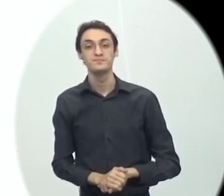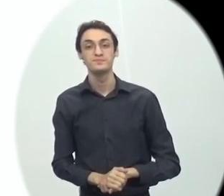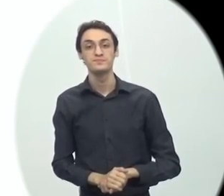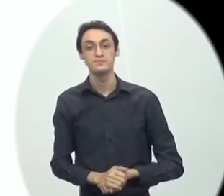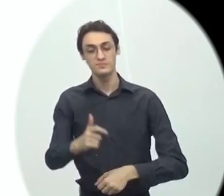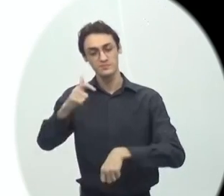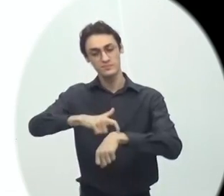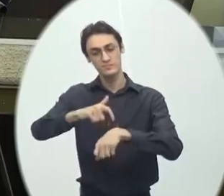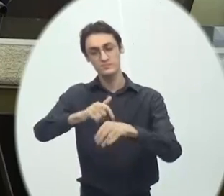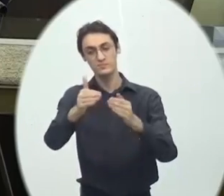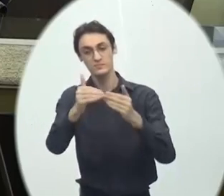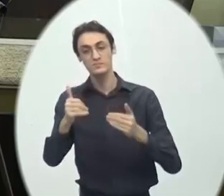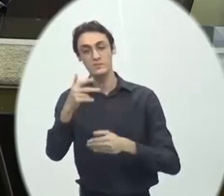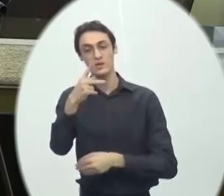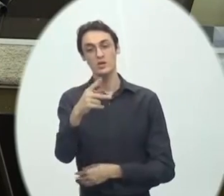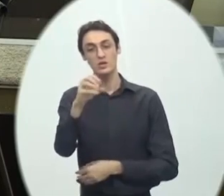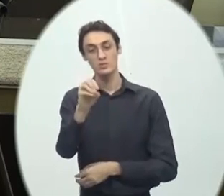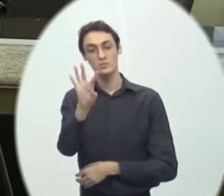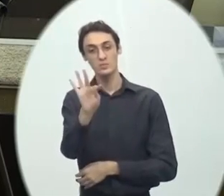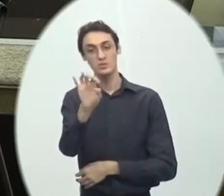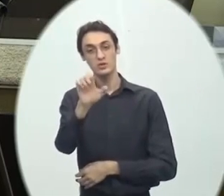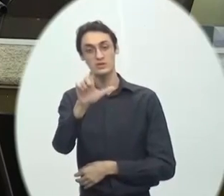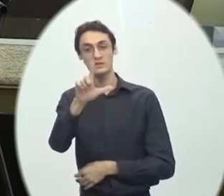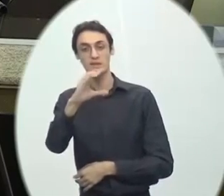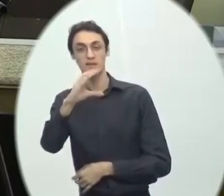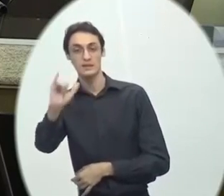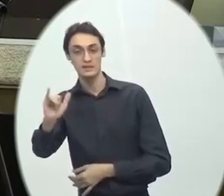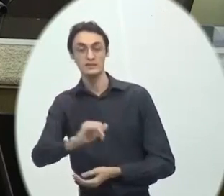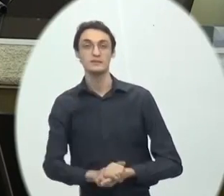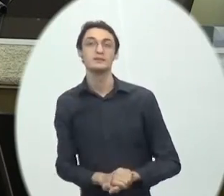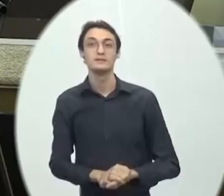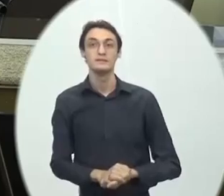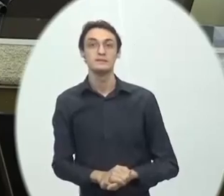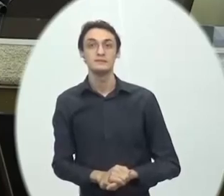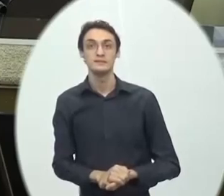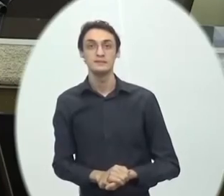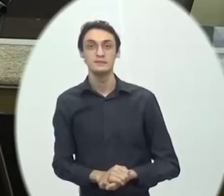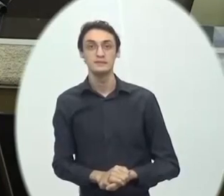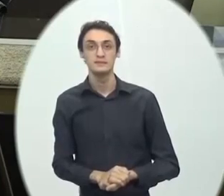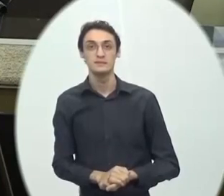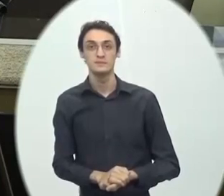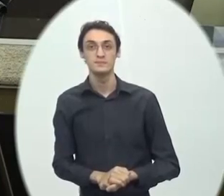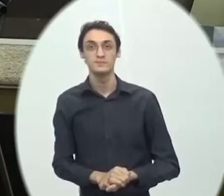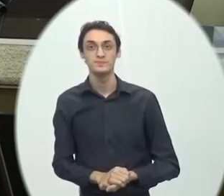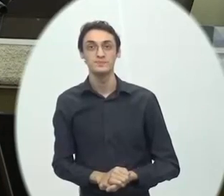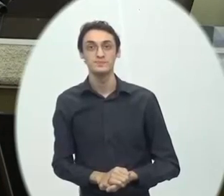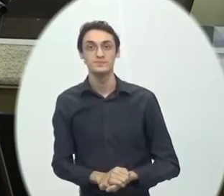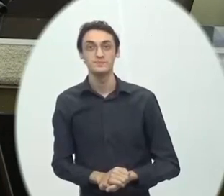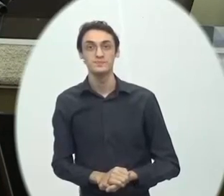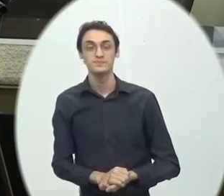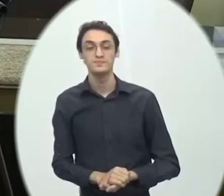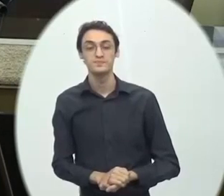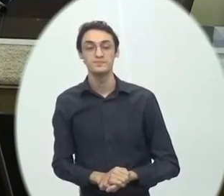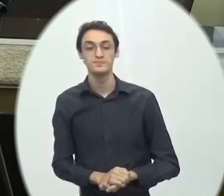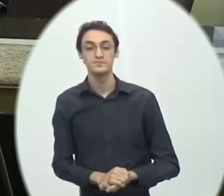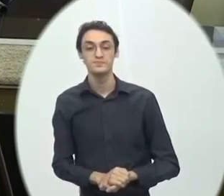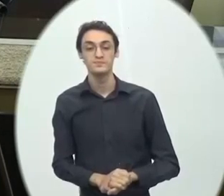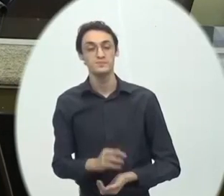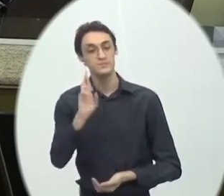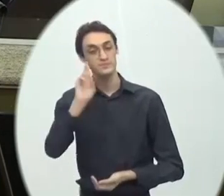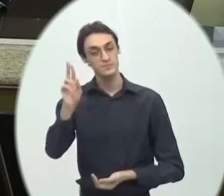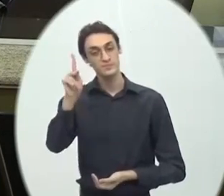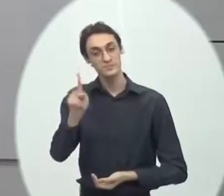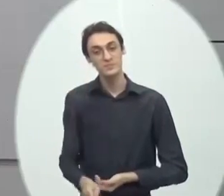Questão de ordem cedida ao vereador Potelec. Senhor Senhor